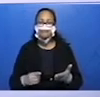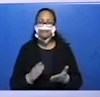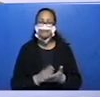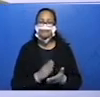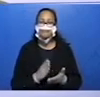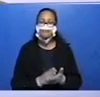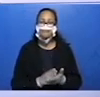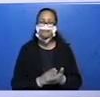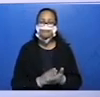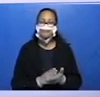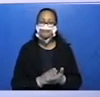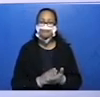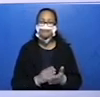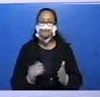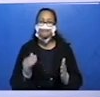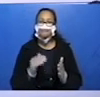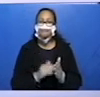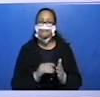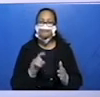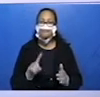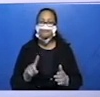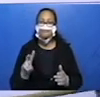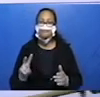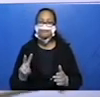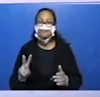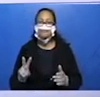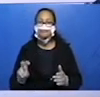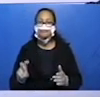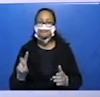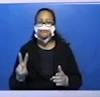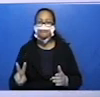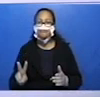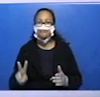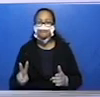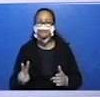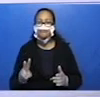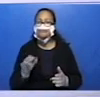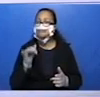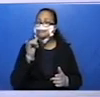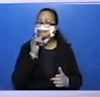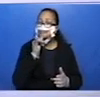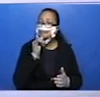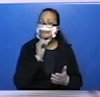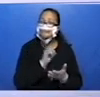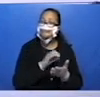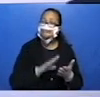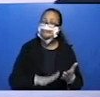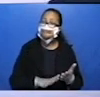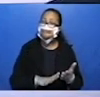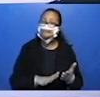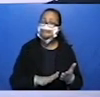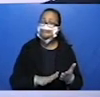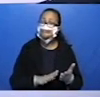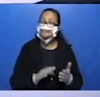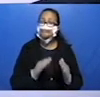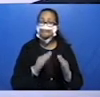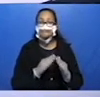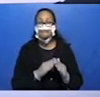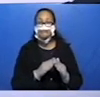até 152, explicar, dar exemplos de atividades e tarefinha